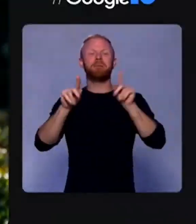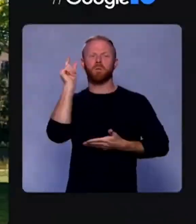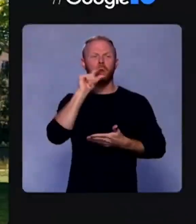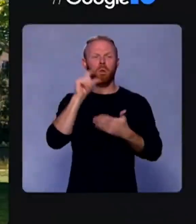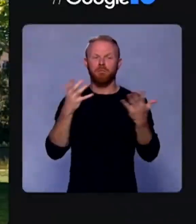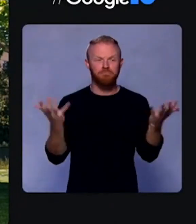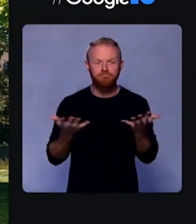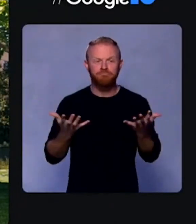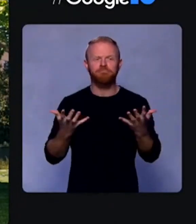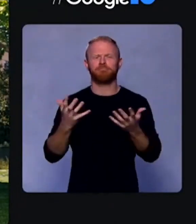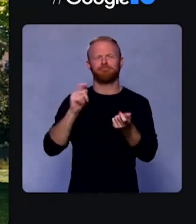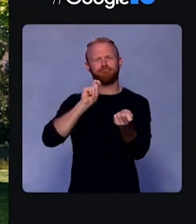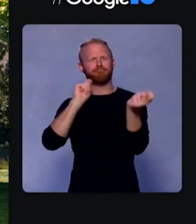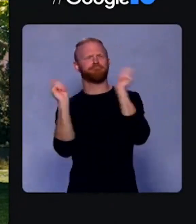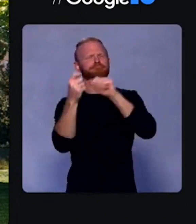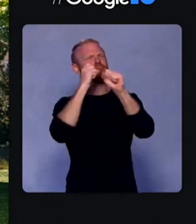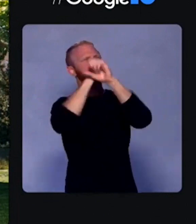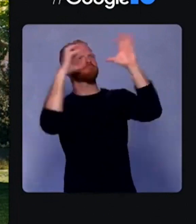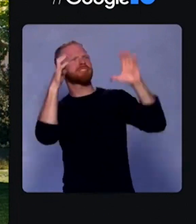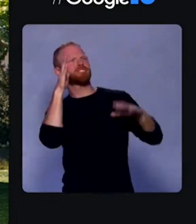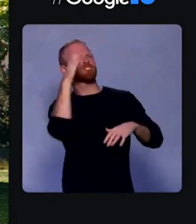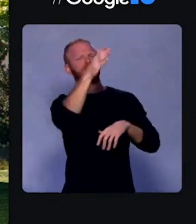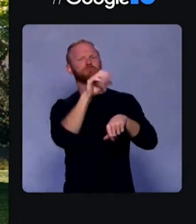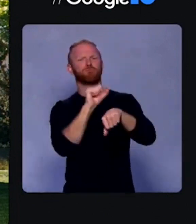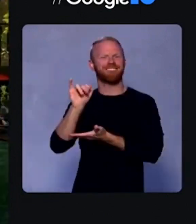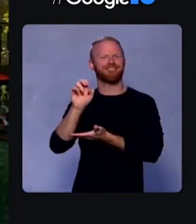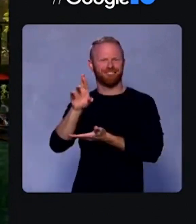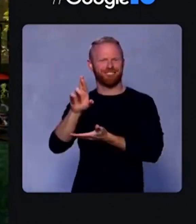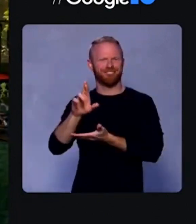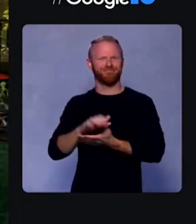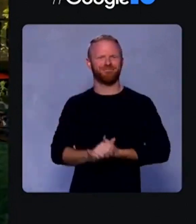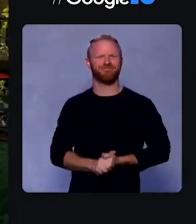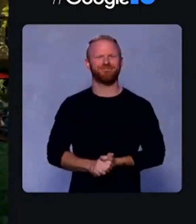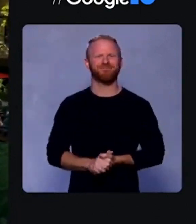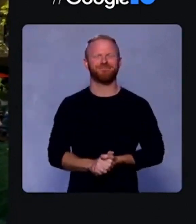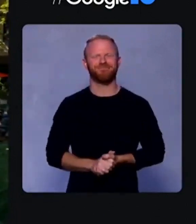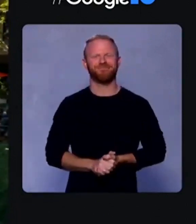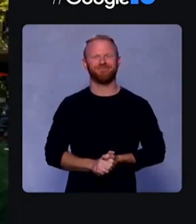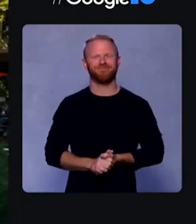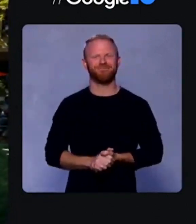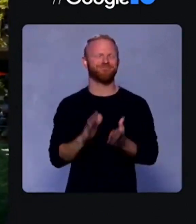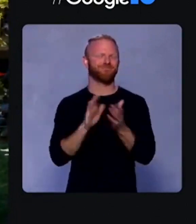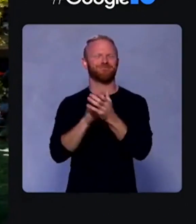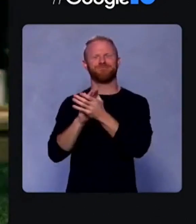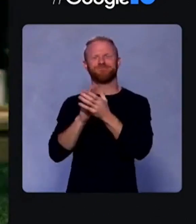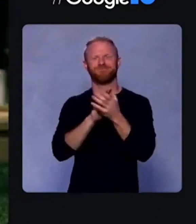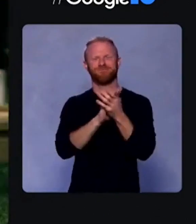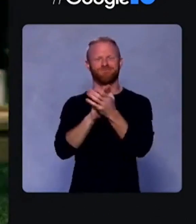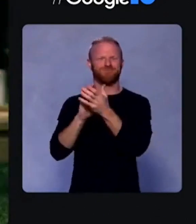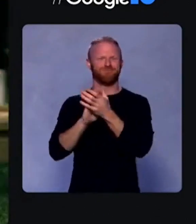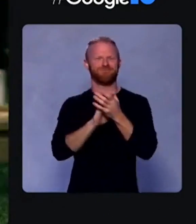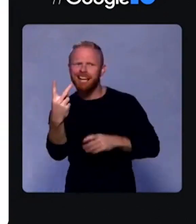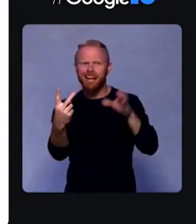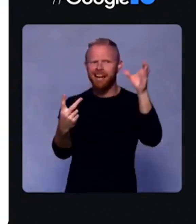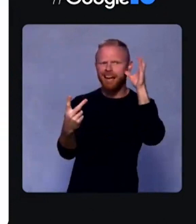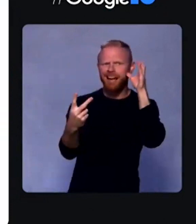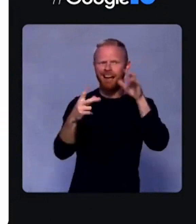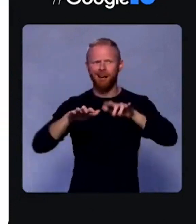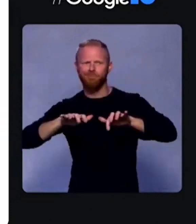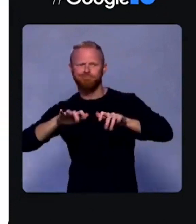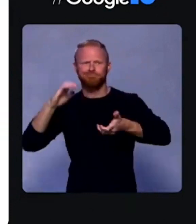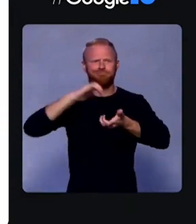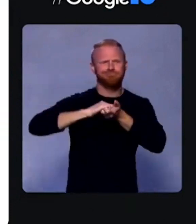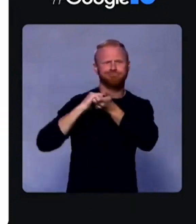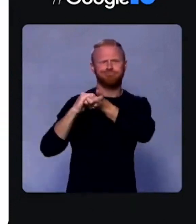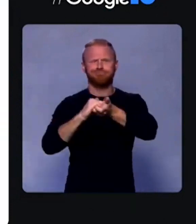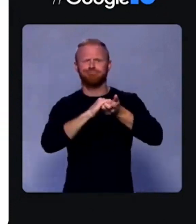O Google Input and Output 2021 foi todo ao vivo, transmitido para o mundo todo pelas redes sociais e mostrou